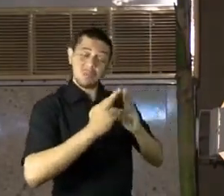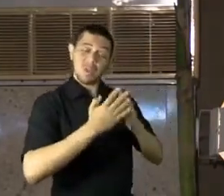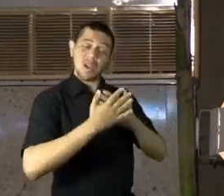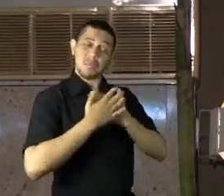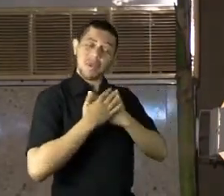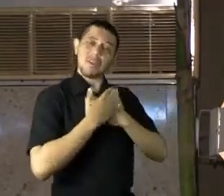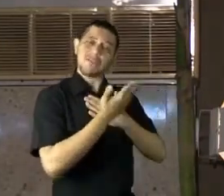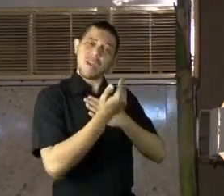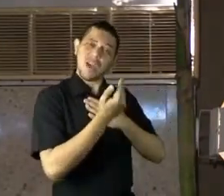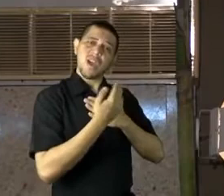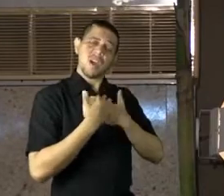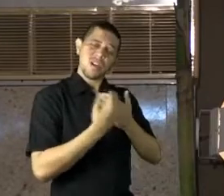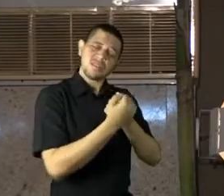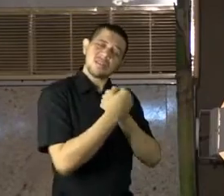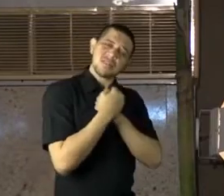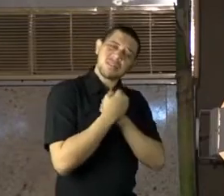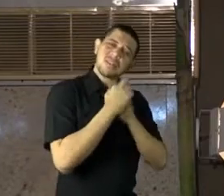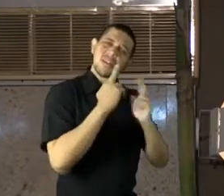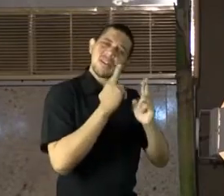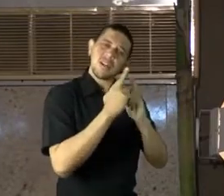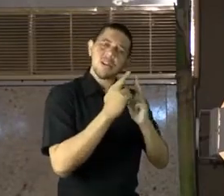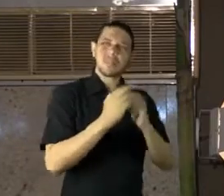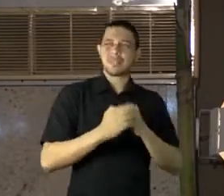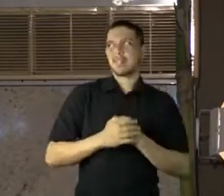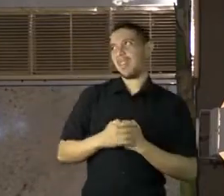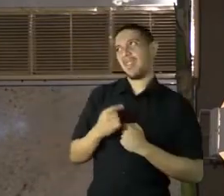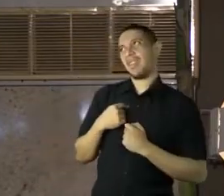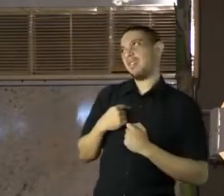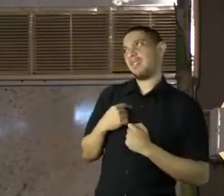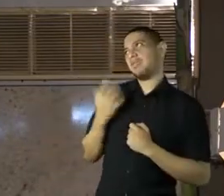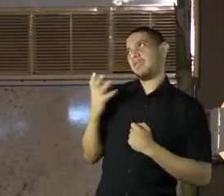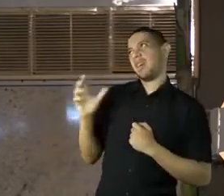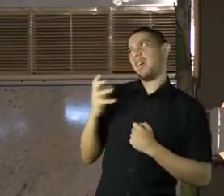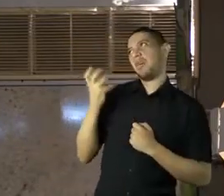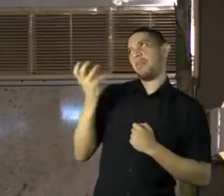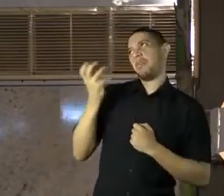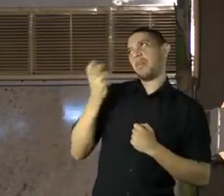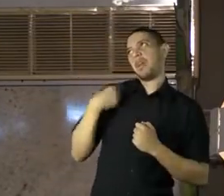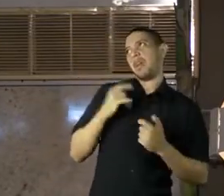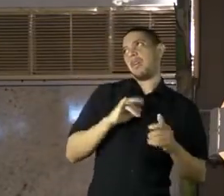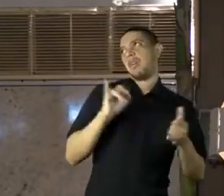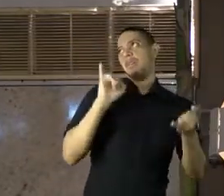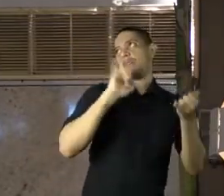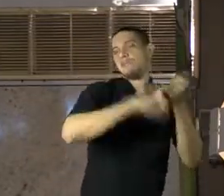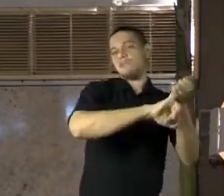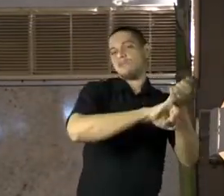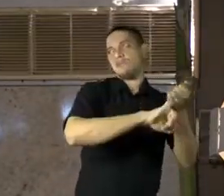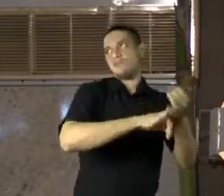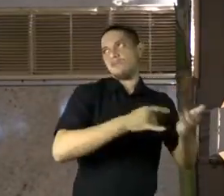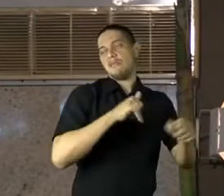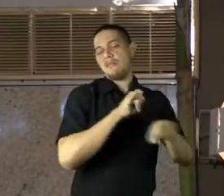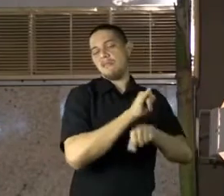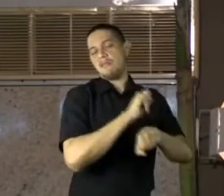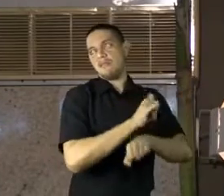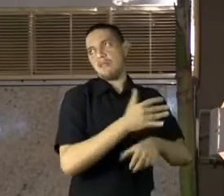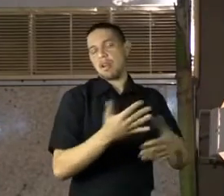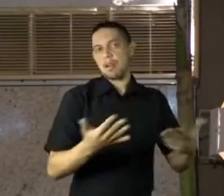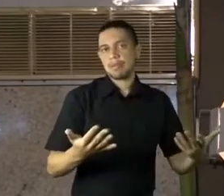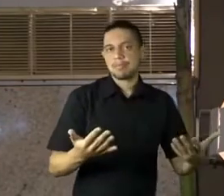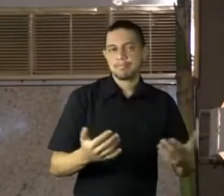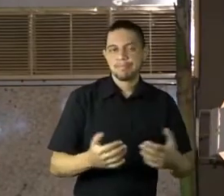senhor obrigado eu prefiro relacionamento com uma pessoa que não é meu cônjuge Jesus nos oferece a eternidade